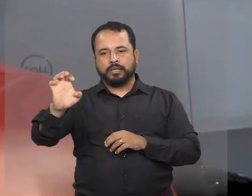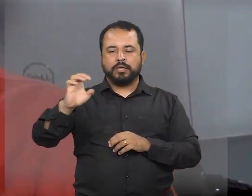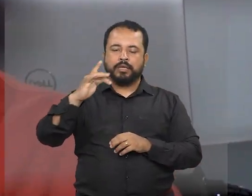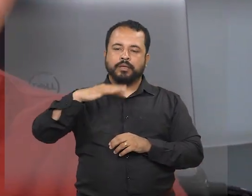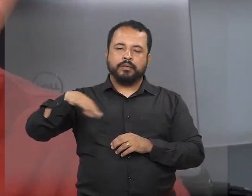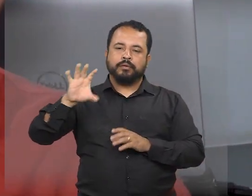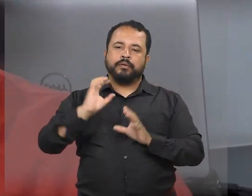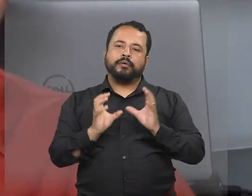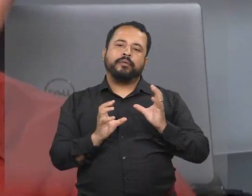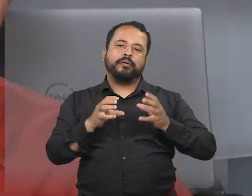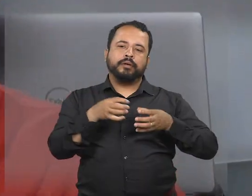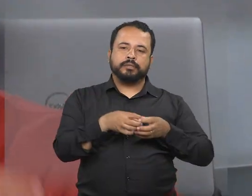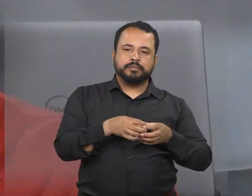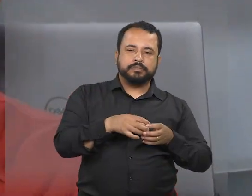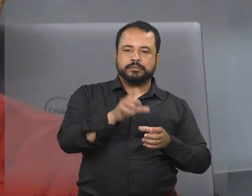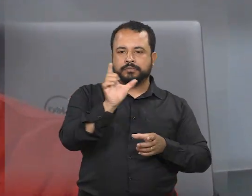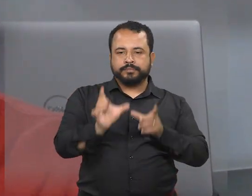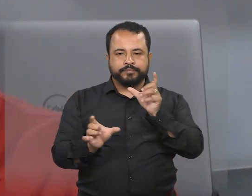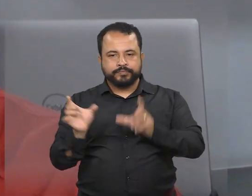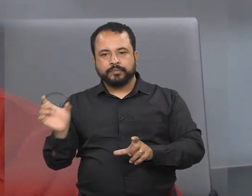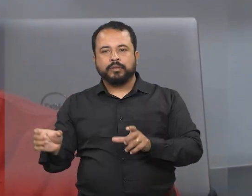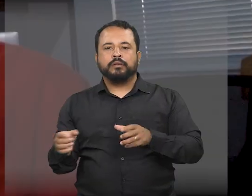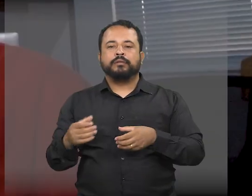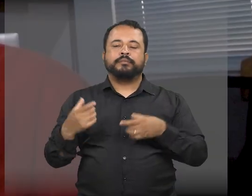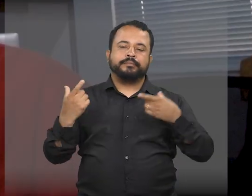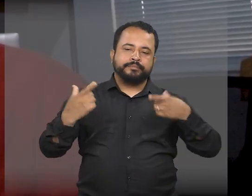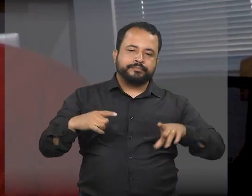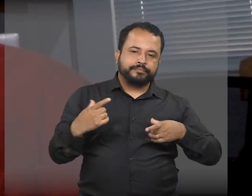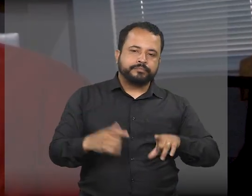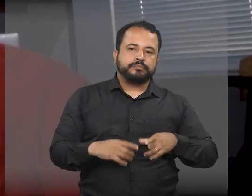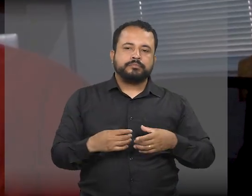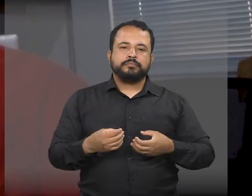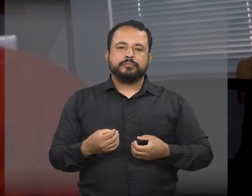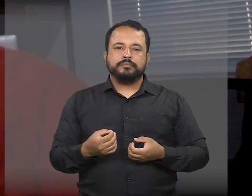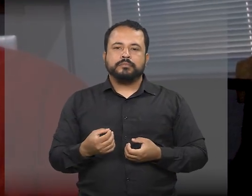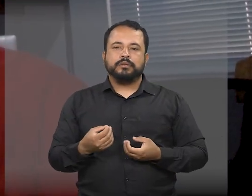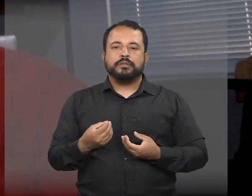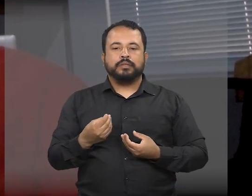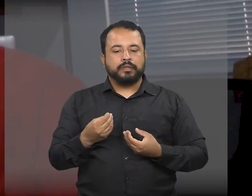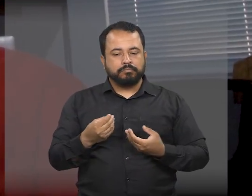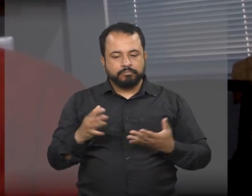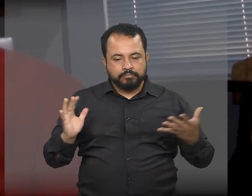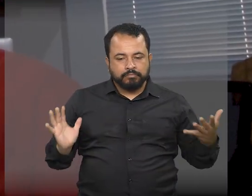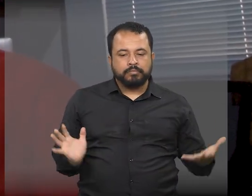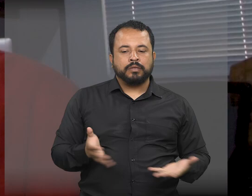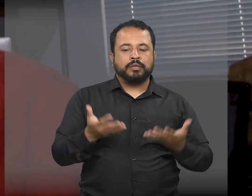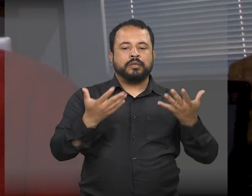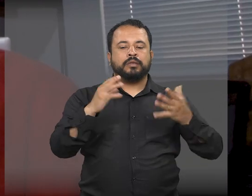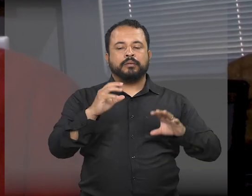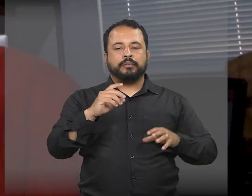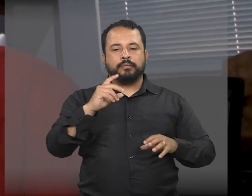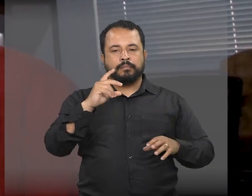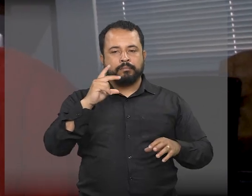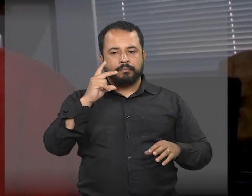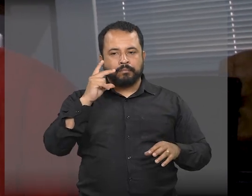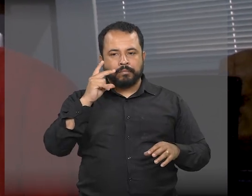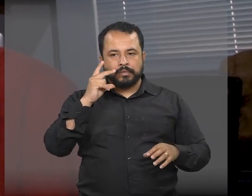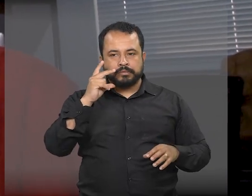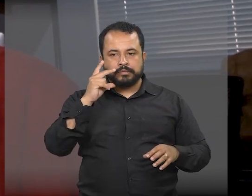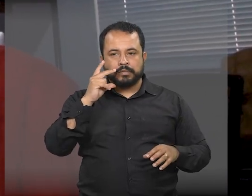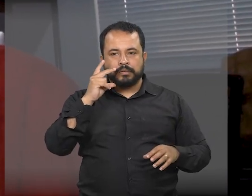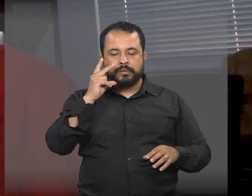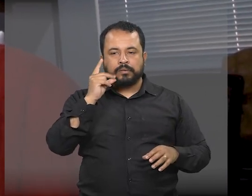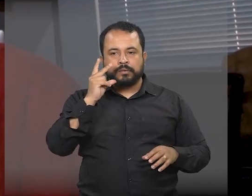das organizações da sociedade civil locais. A intenção é estimular o desenvolvimento de Maceió, ajudar a reduzir